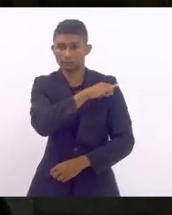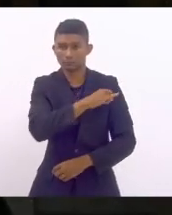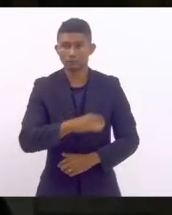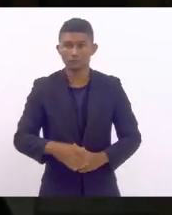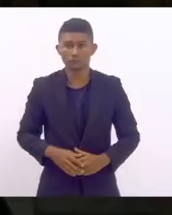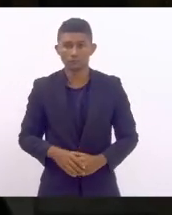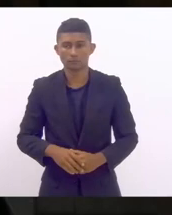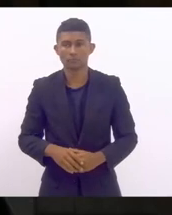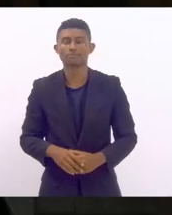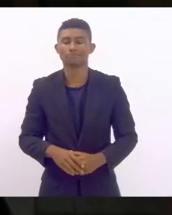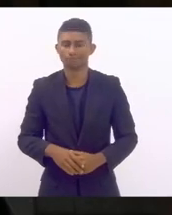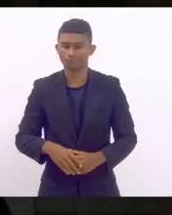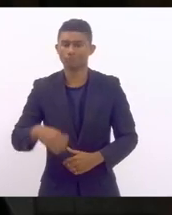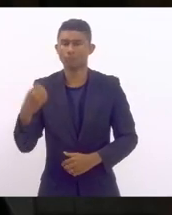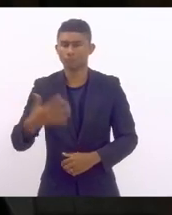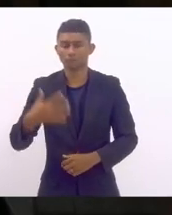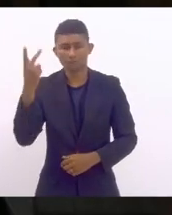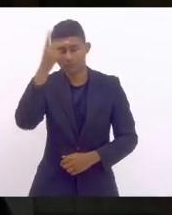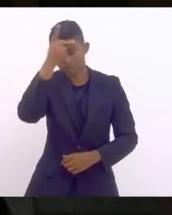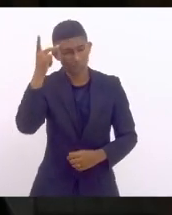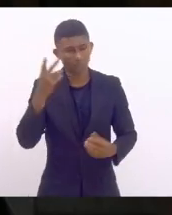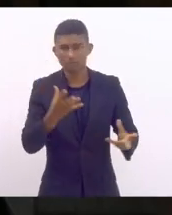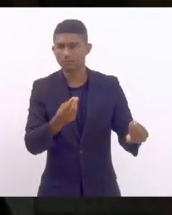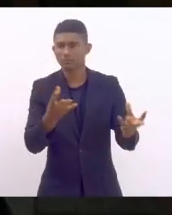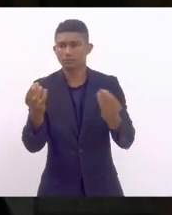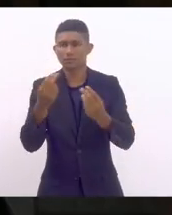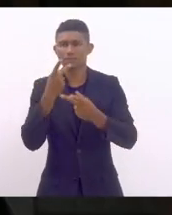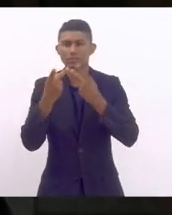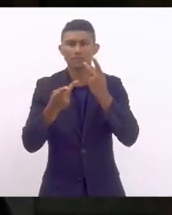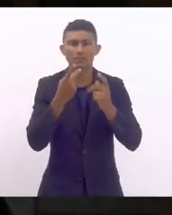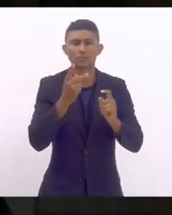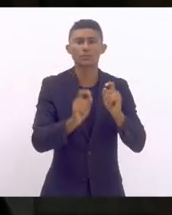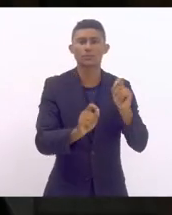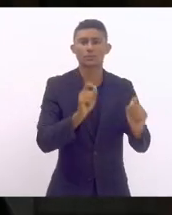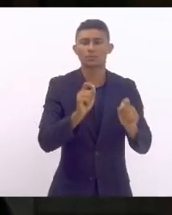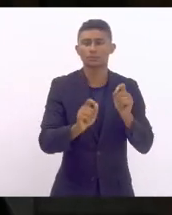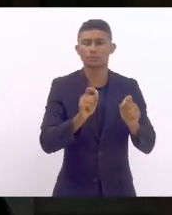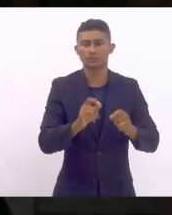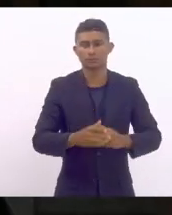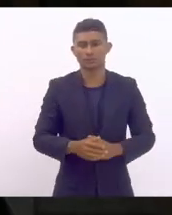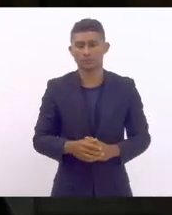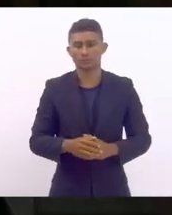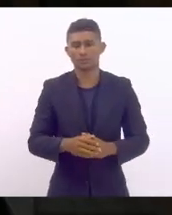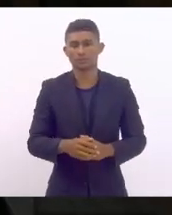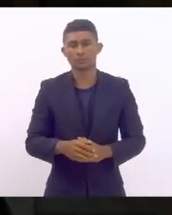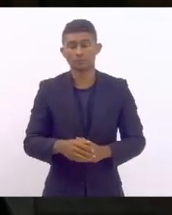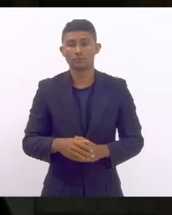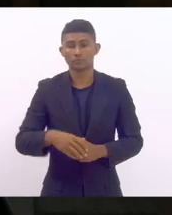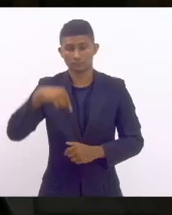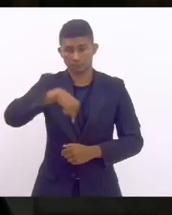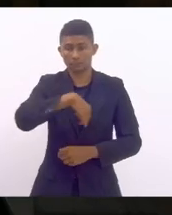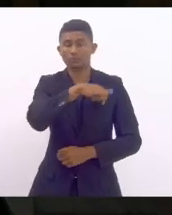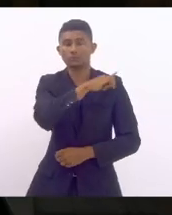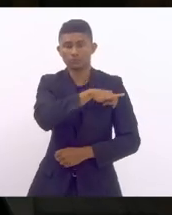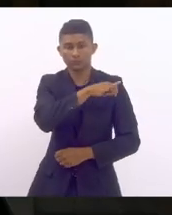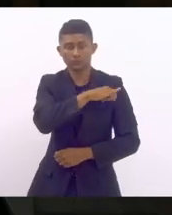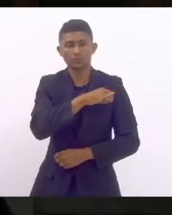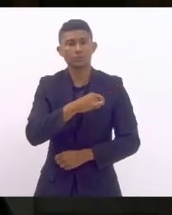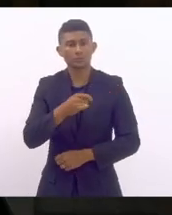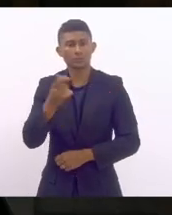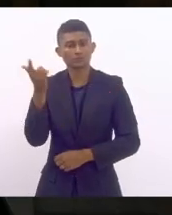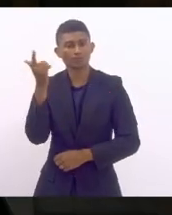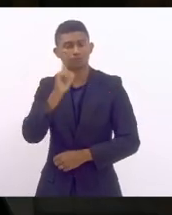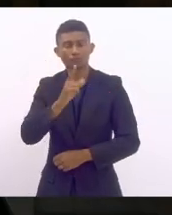é particularmente emblemática muita gente diz Bom dia grande vantagem competitiva do Rio de Janeiro